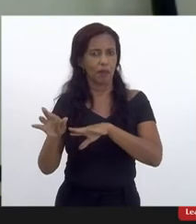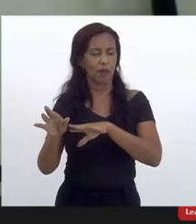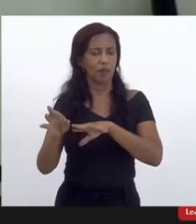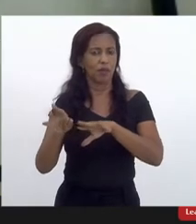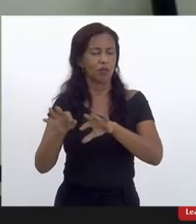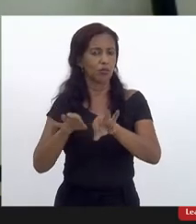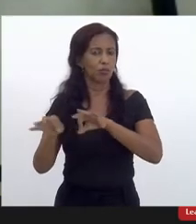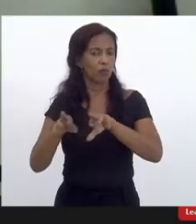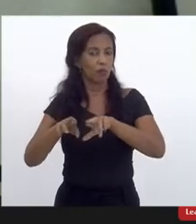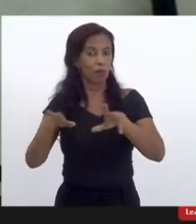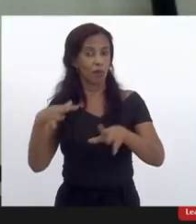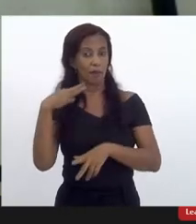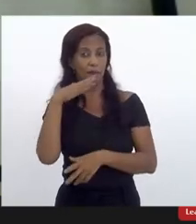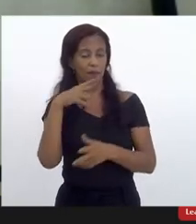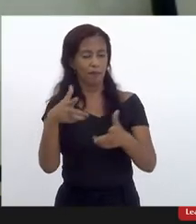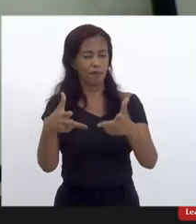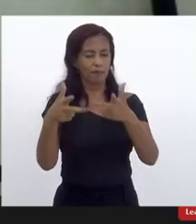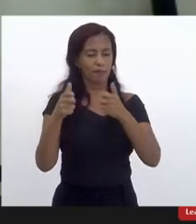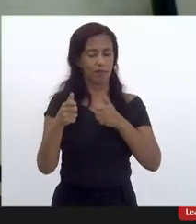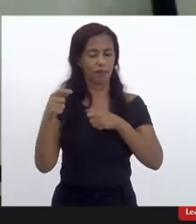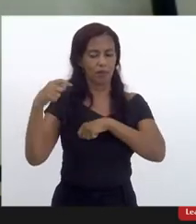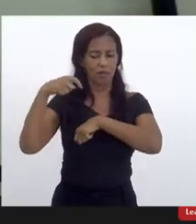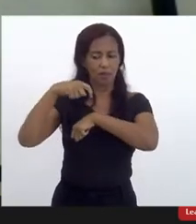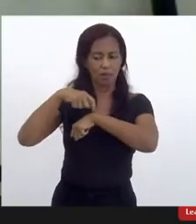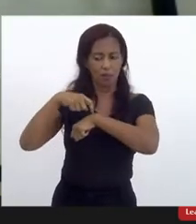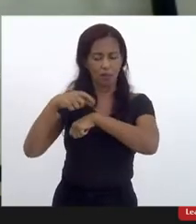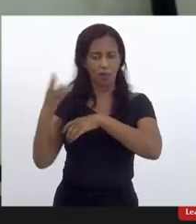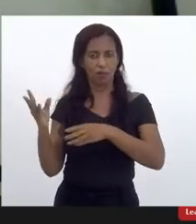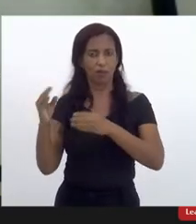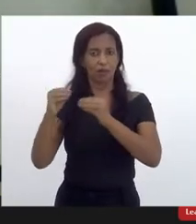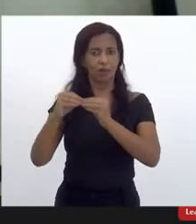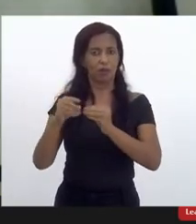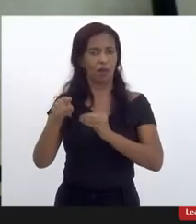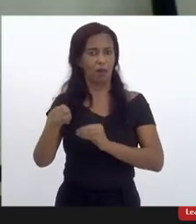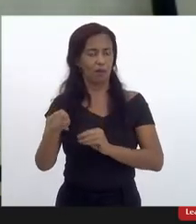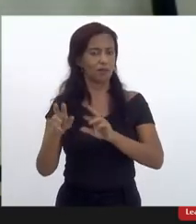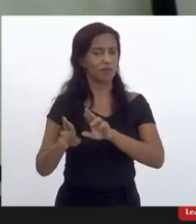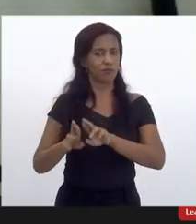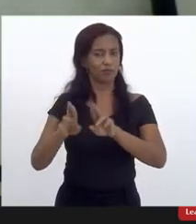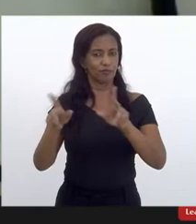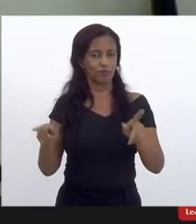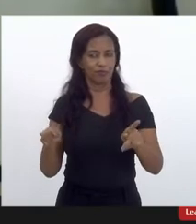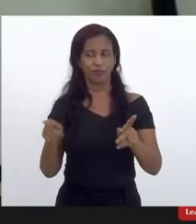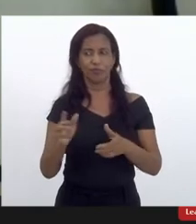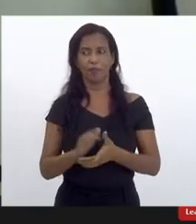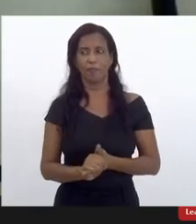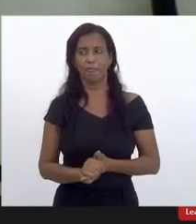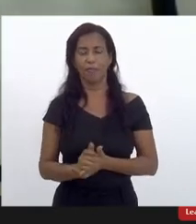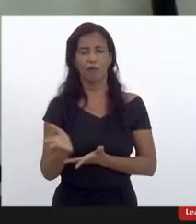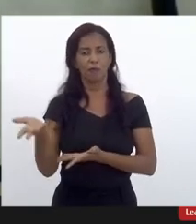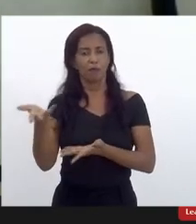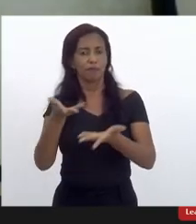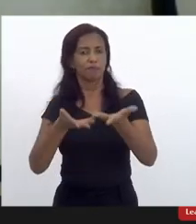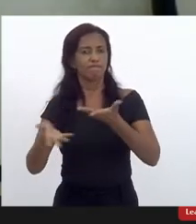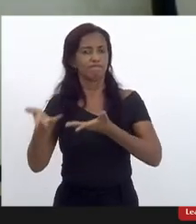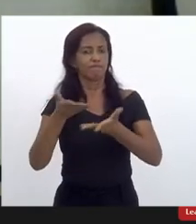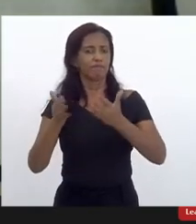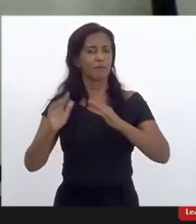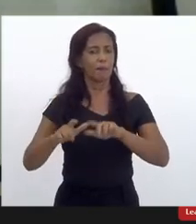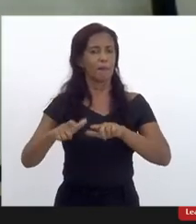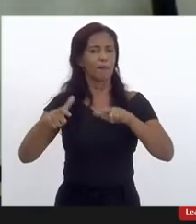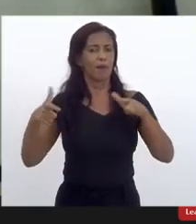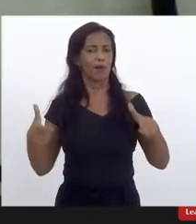a gente percebeu, e naquele momento atribuímos a essa diferença, uma participação maior dos